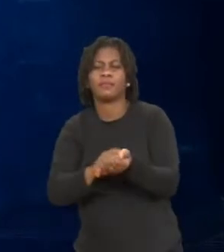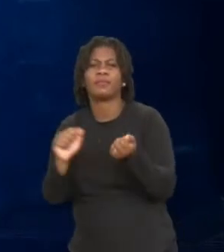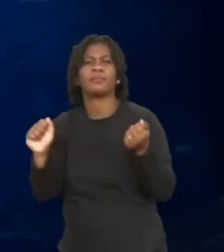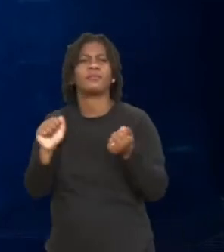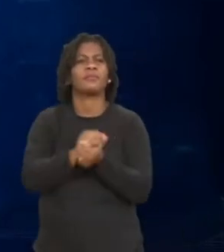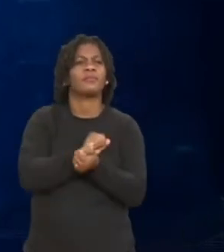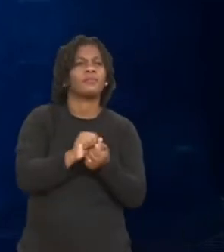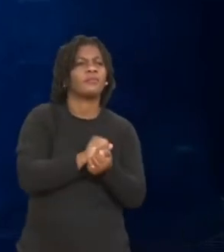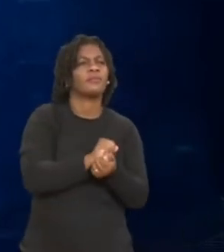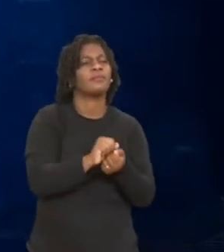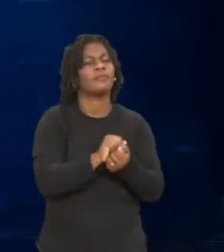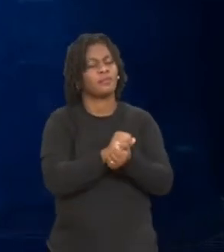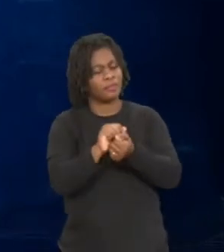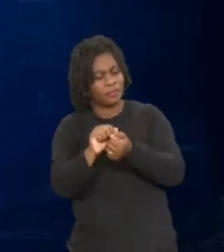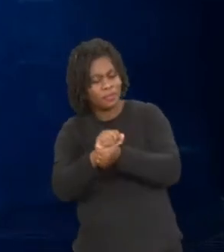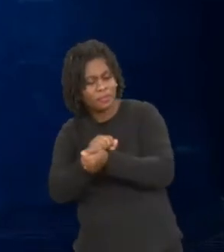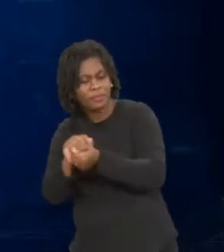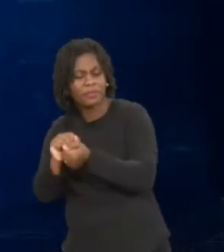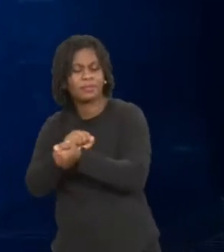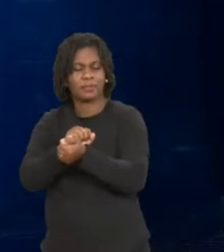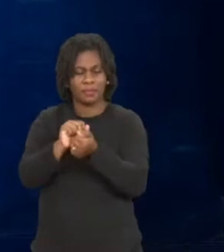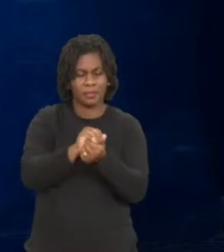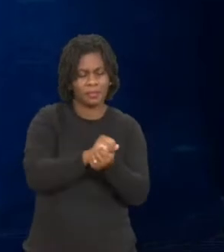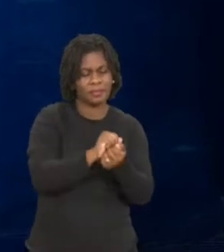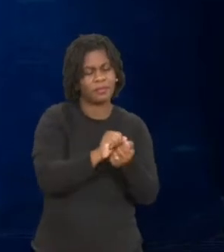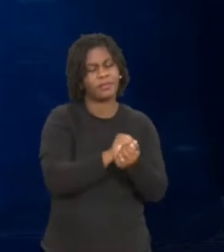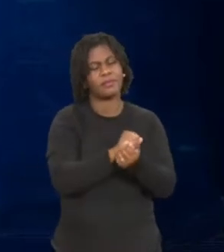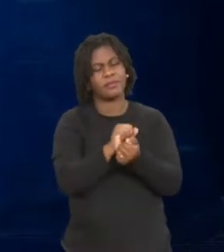Sim, neste sangue